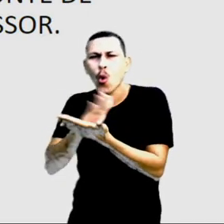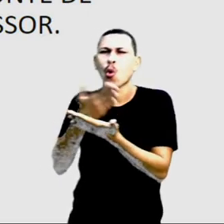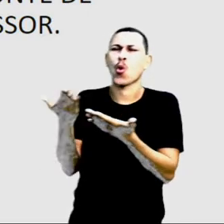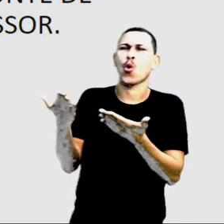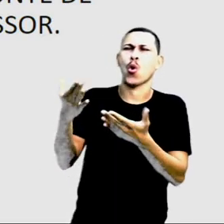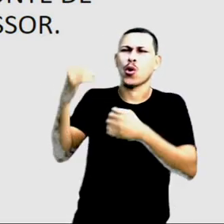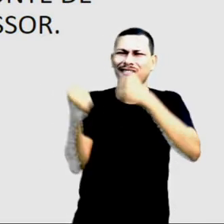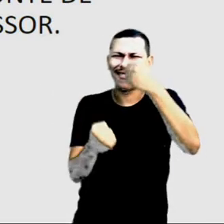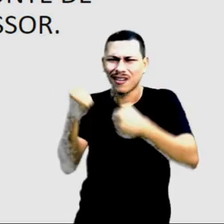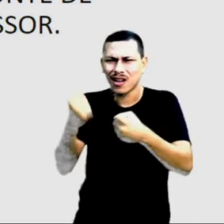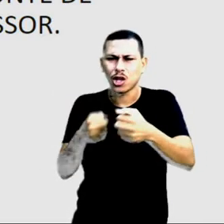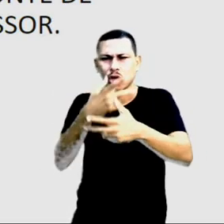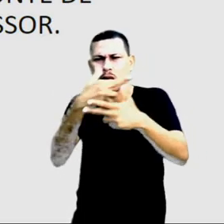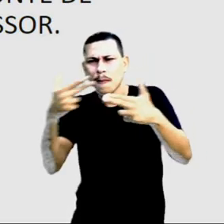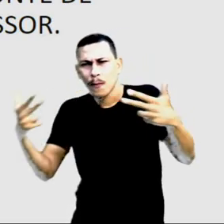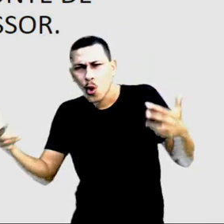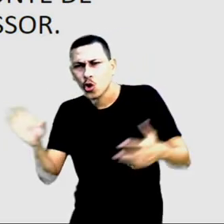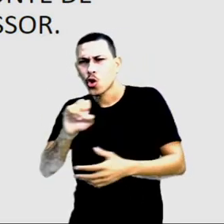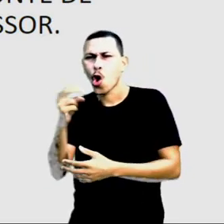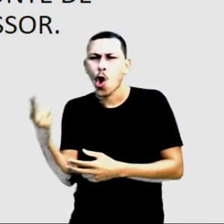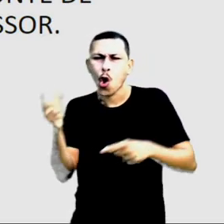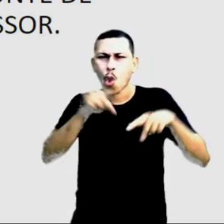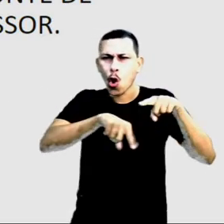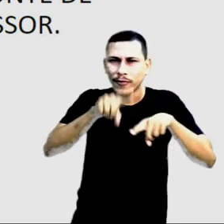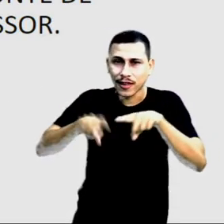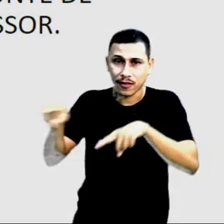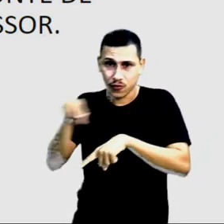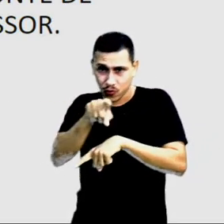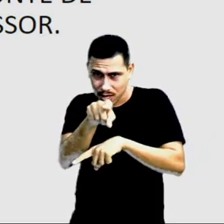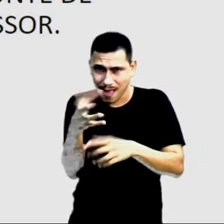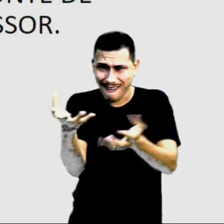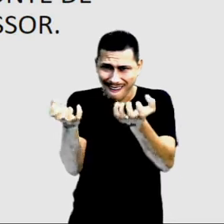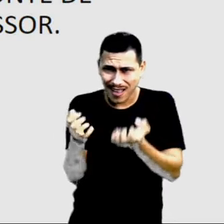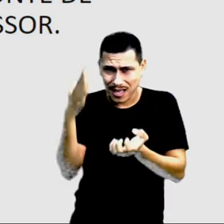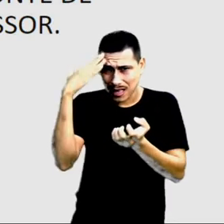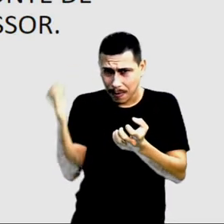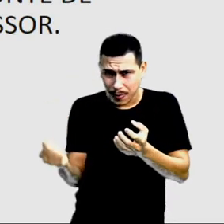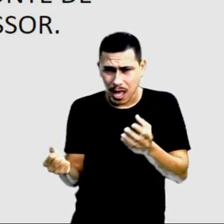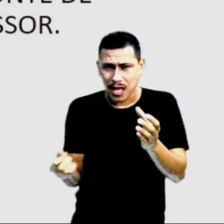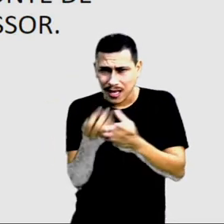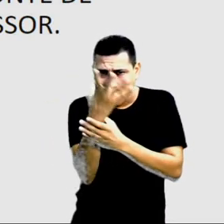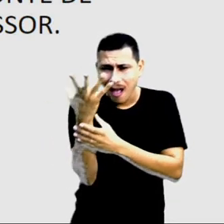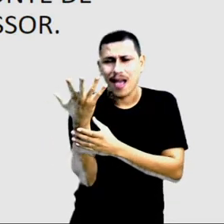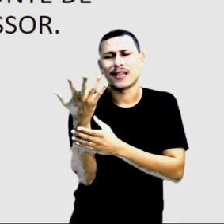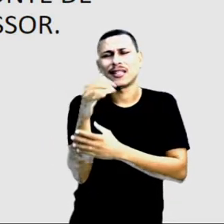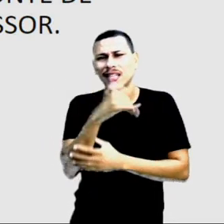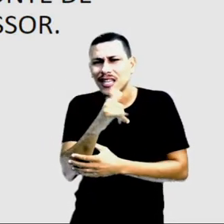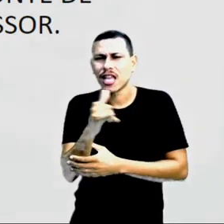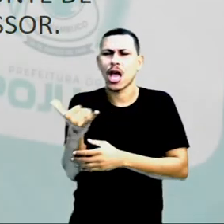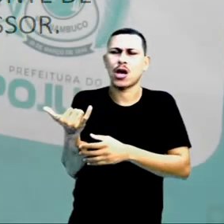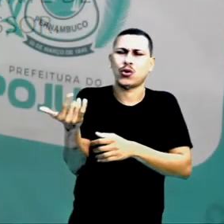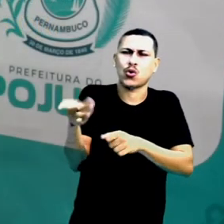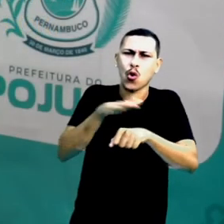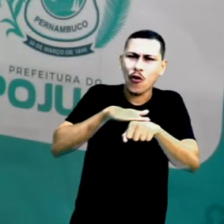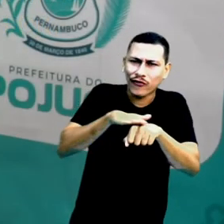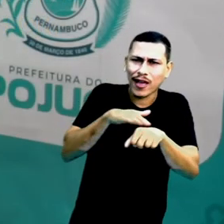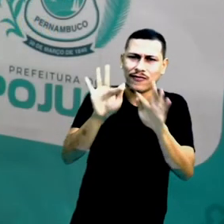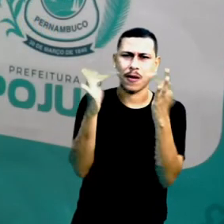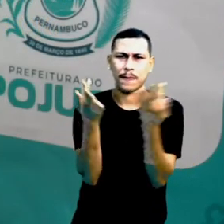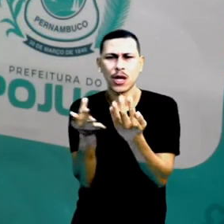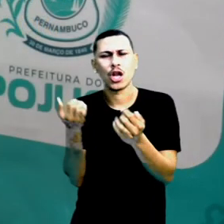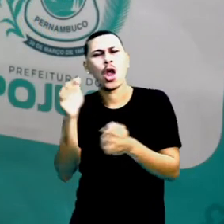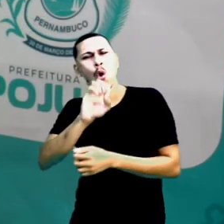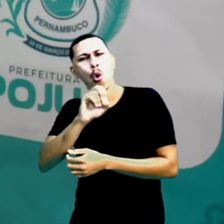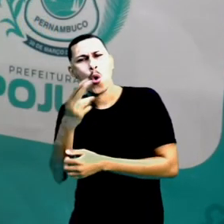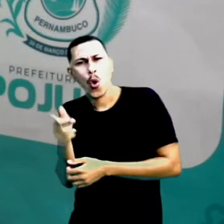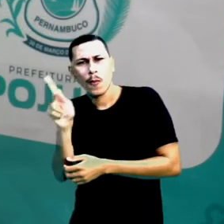algum outro objeto que você queira saber a fonte de energia e converse com a sua família ou com seu professor. Pesquise alguns objetos